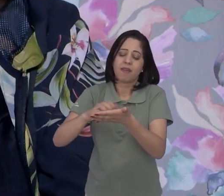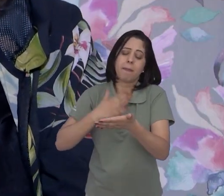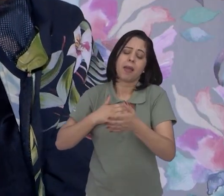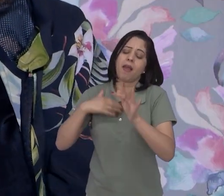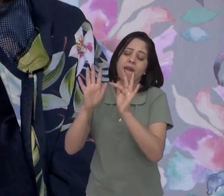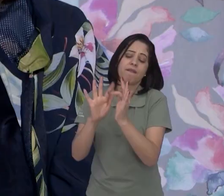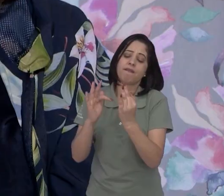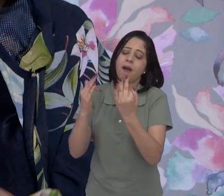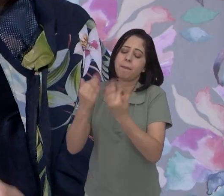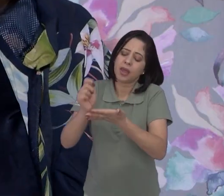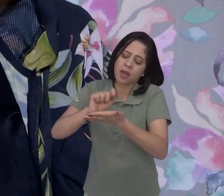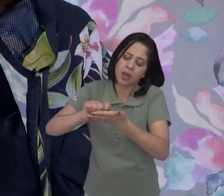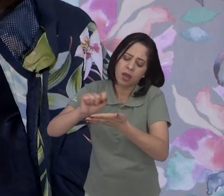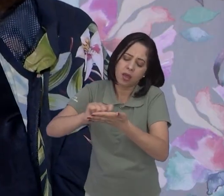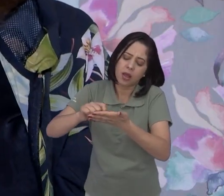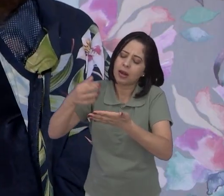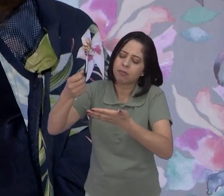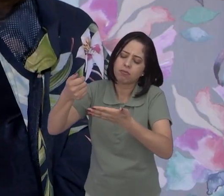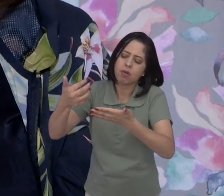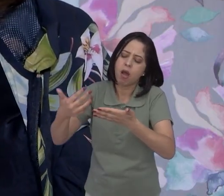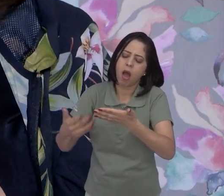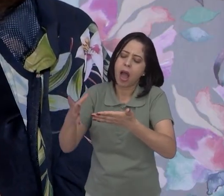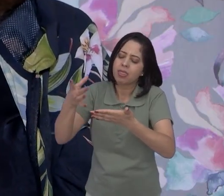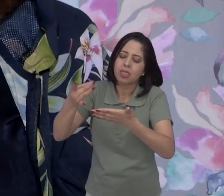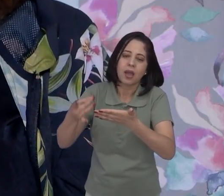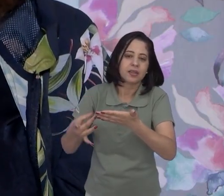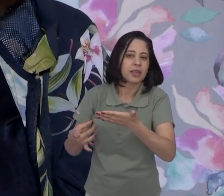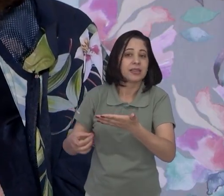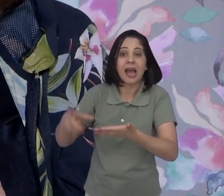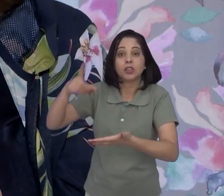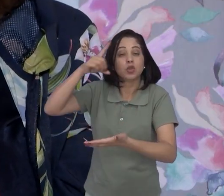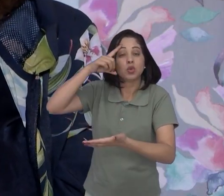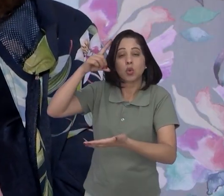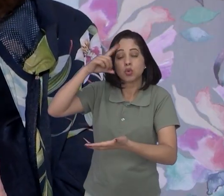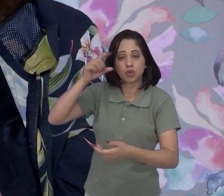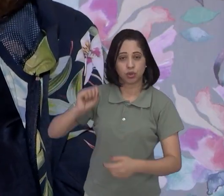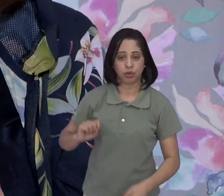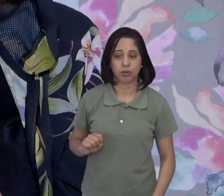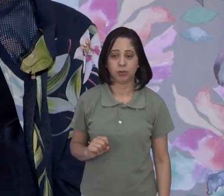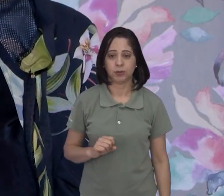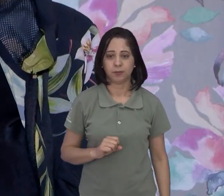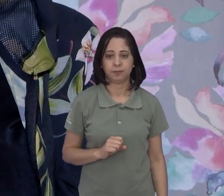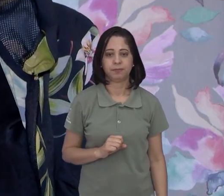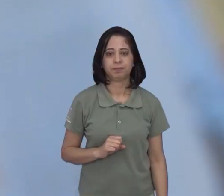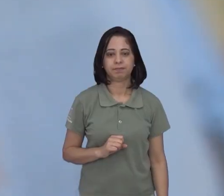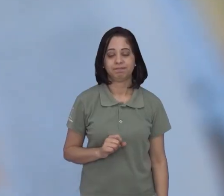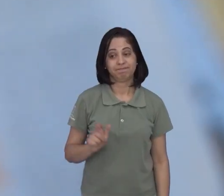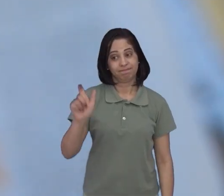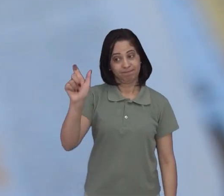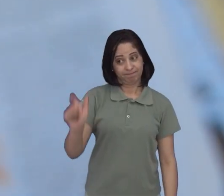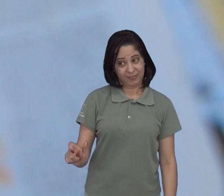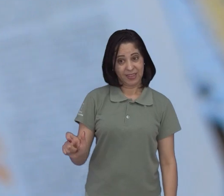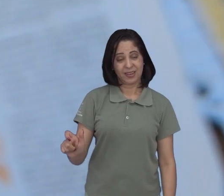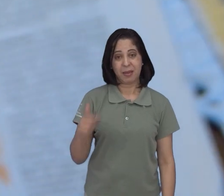vai falar da nossa mãe. Ele escrevia, ele fazia a crônica diária da cidade.